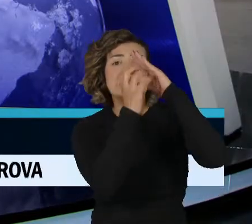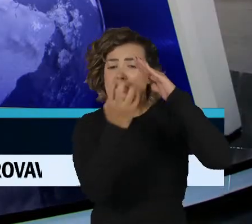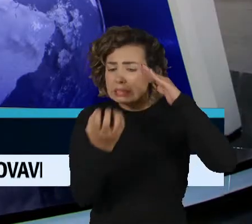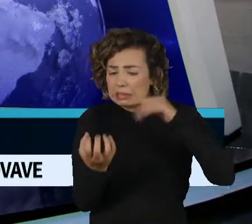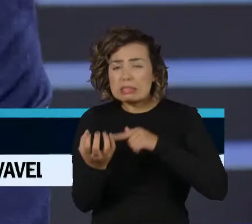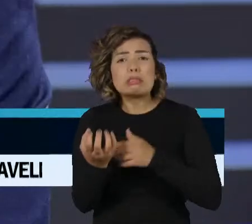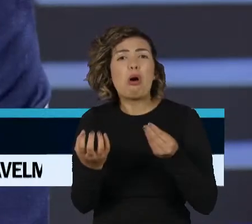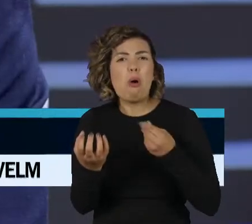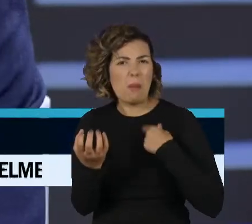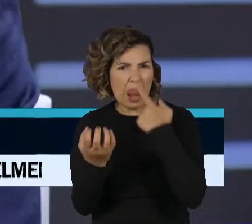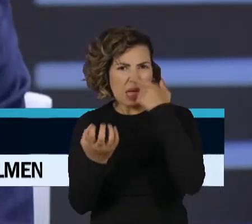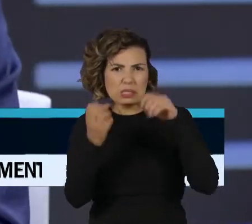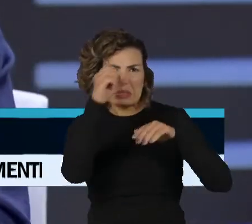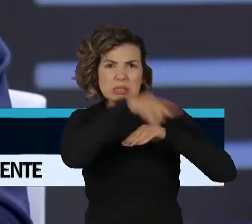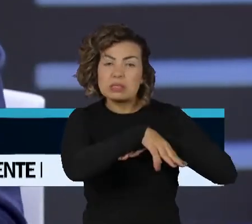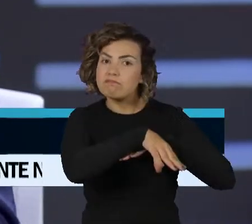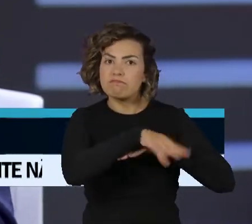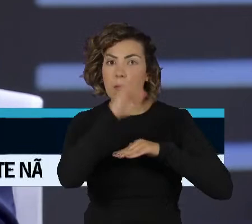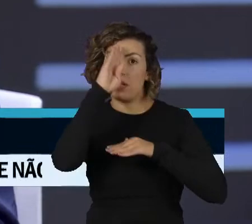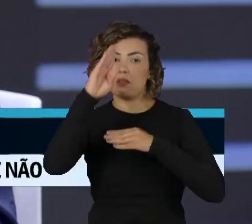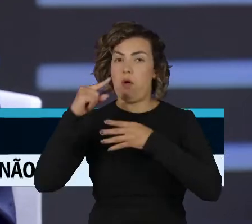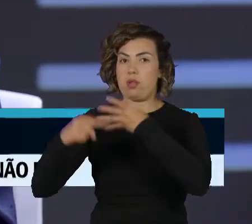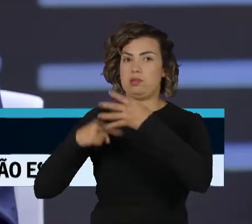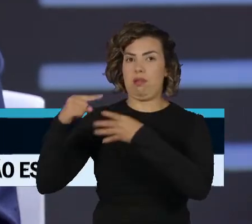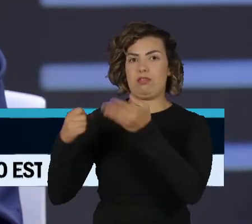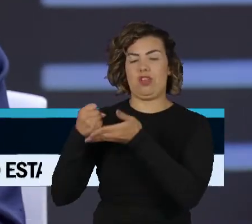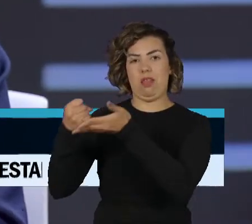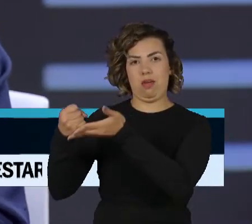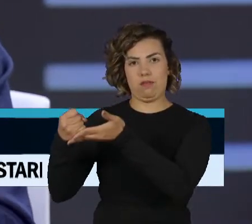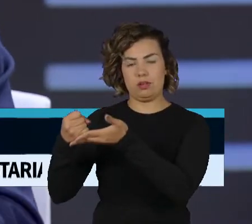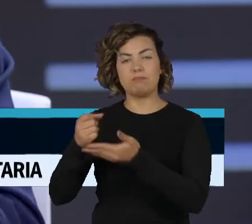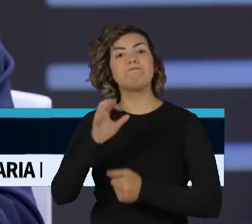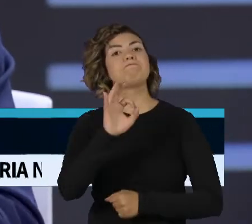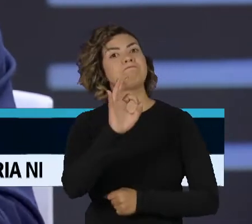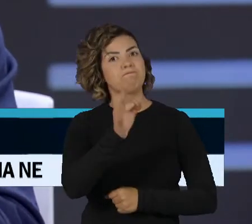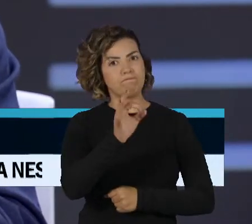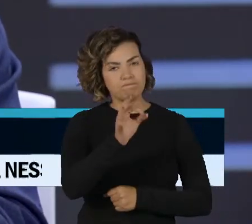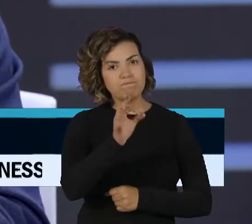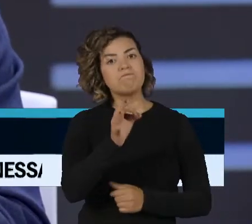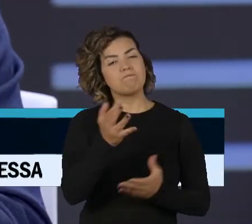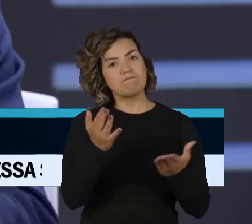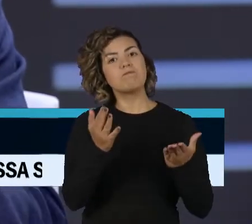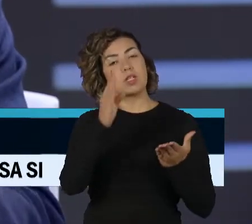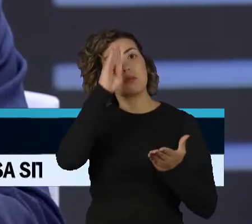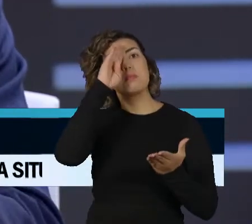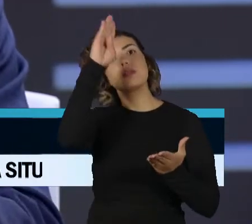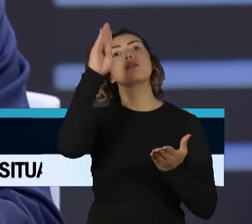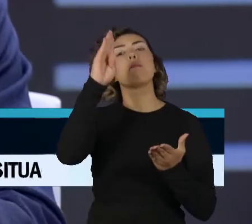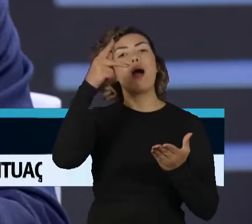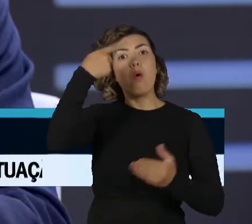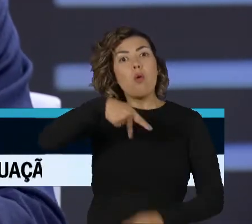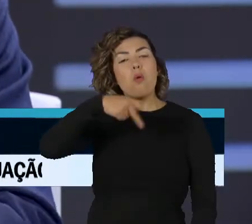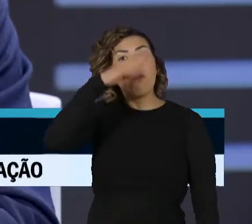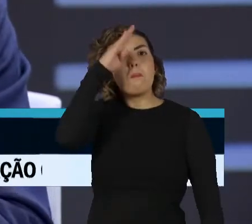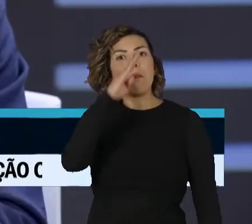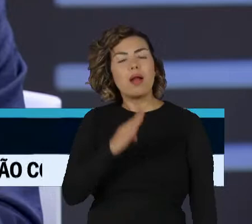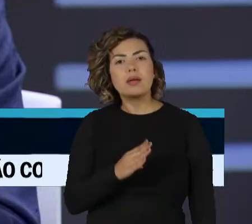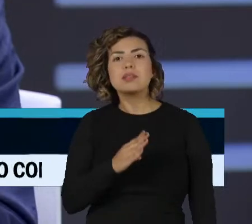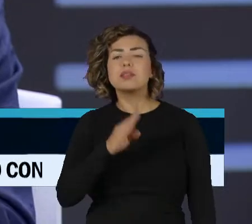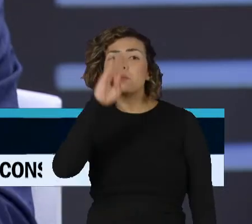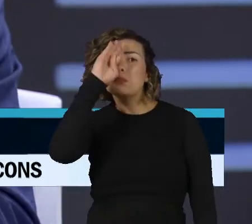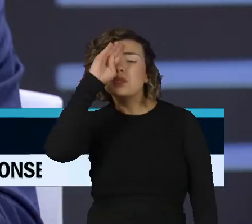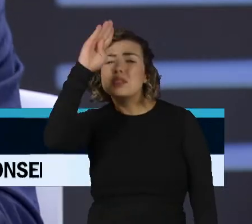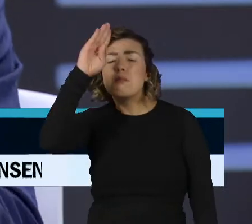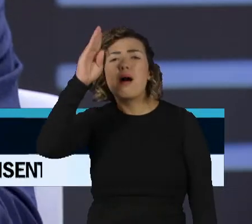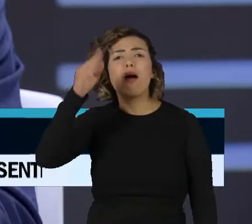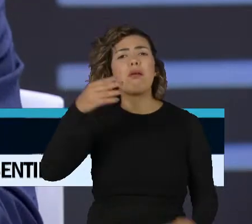Olha, dessa questão da reciclagem também. exatamente, isso ilustra bem como nós precisamos, como país, uma